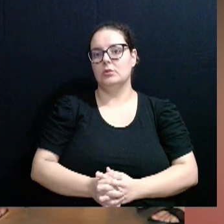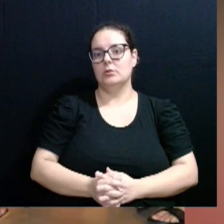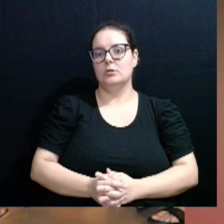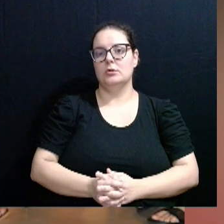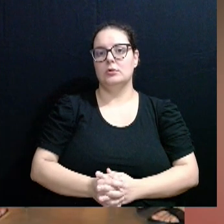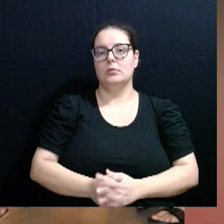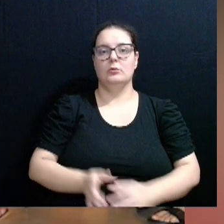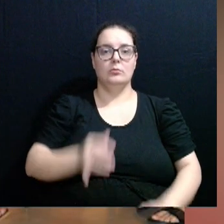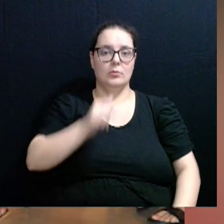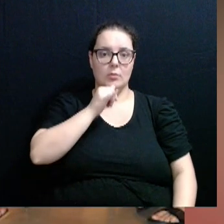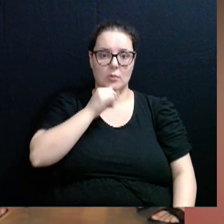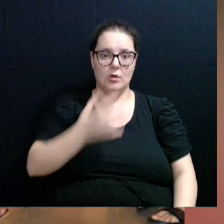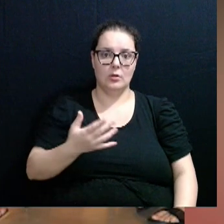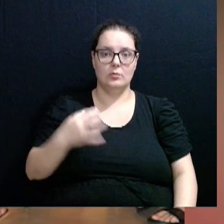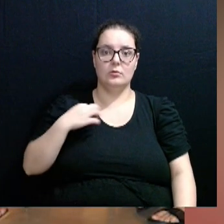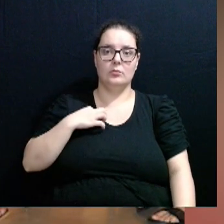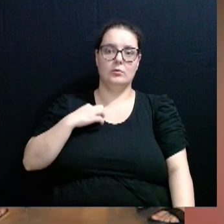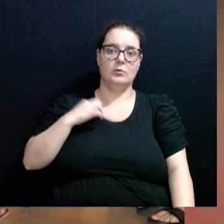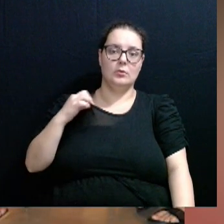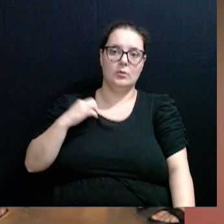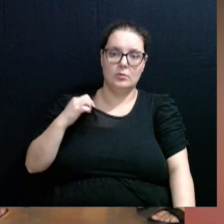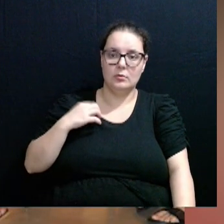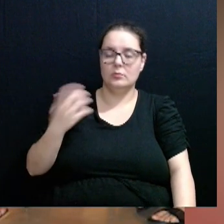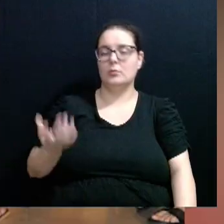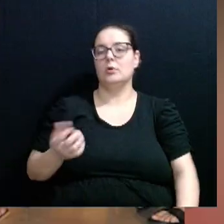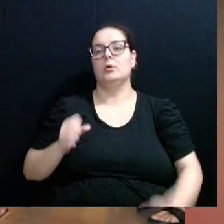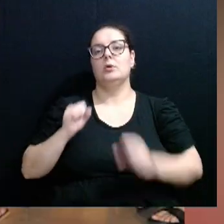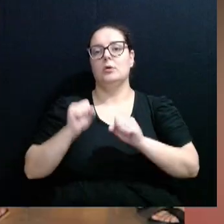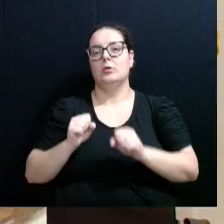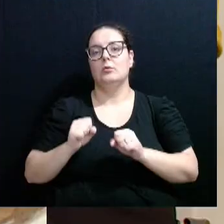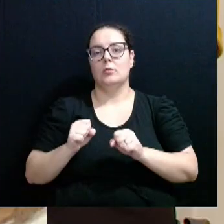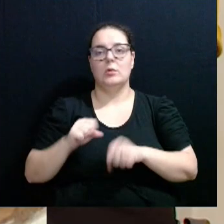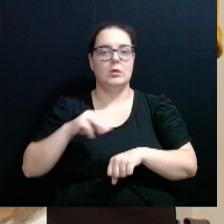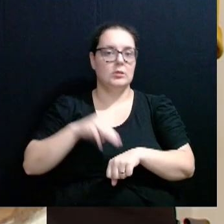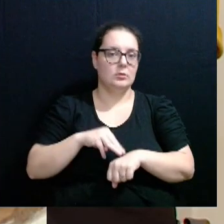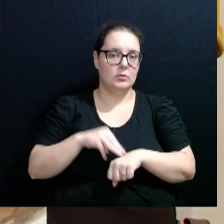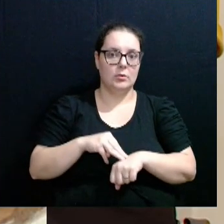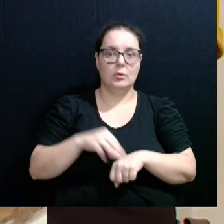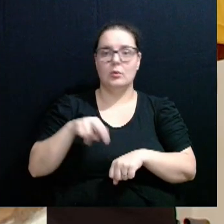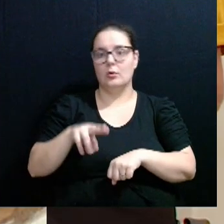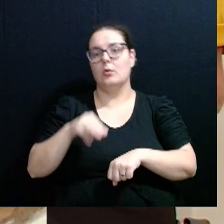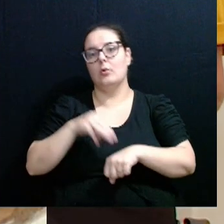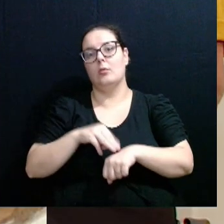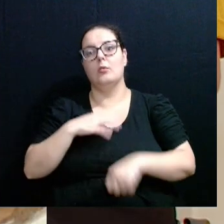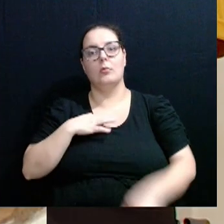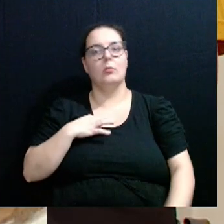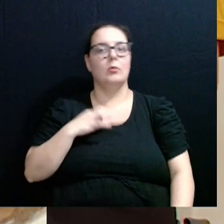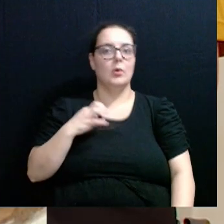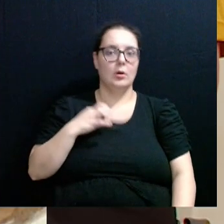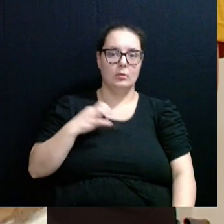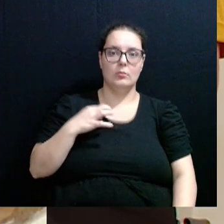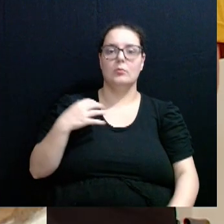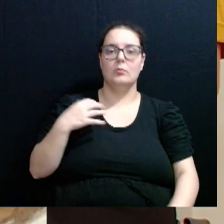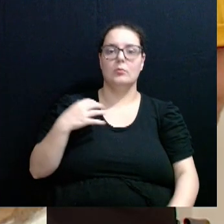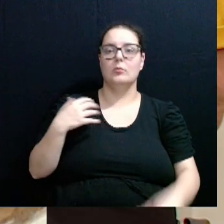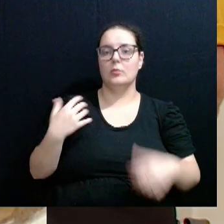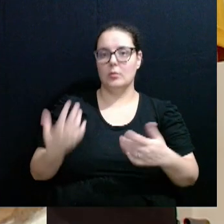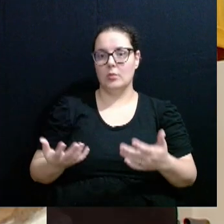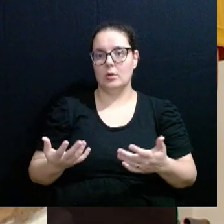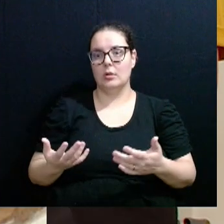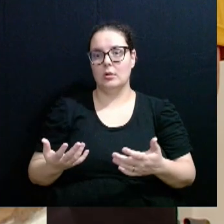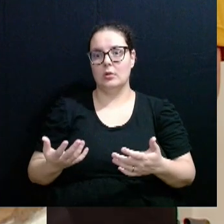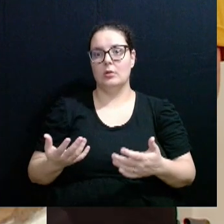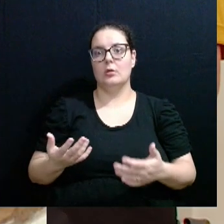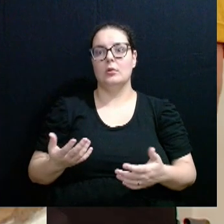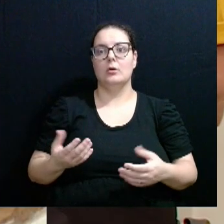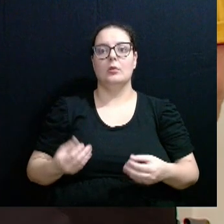exemplo, voluntariado. Então você pode ser só membro ou membro voluntário, que aí você dá o seu tempo, doa